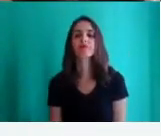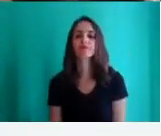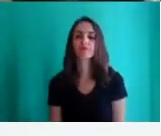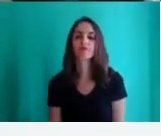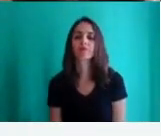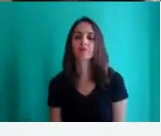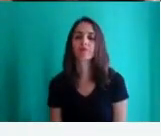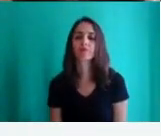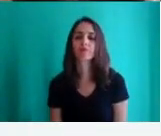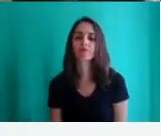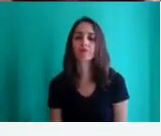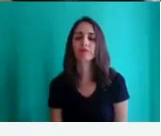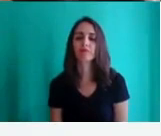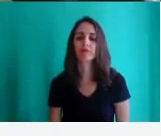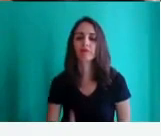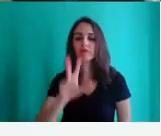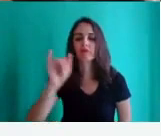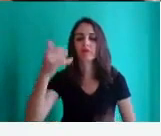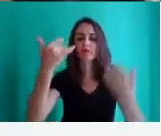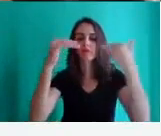Vamos gerar a lista.